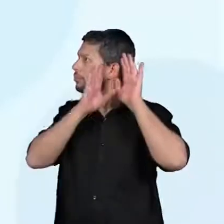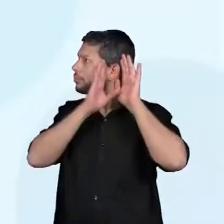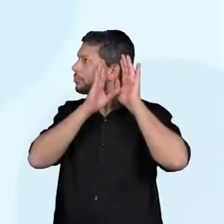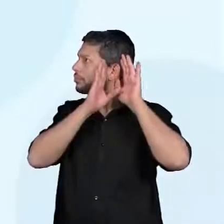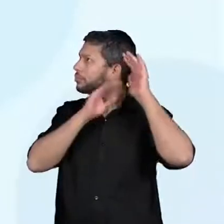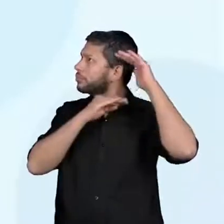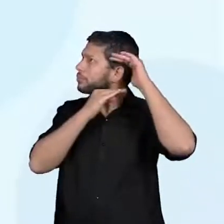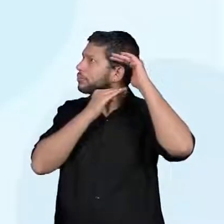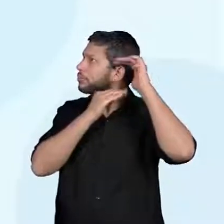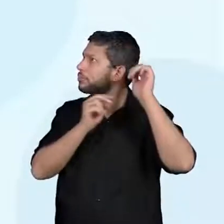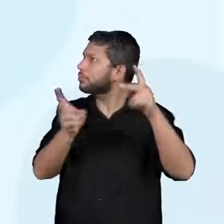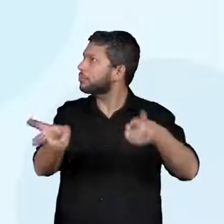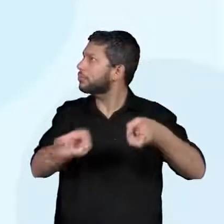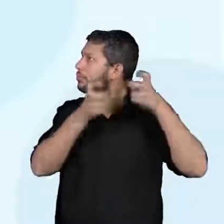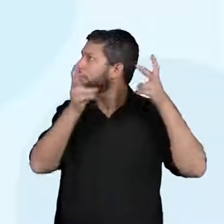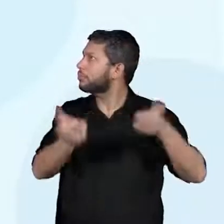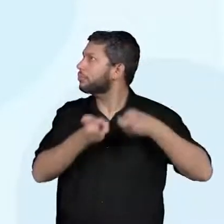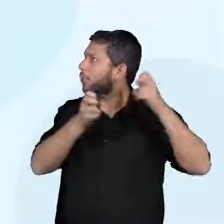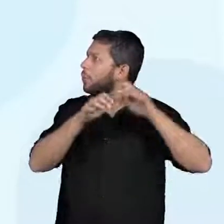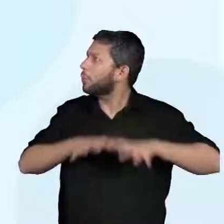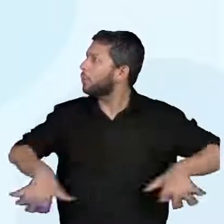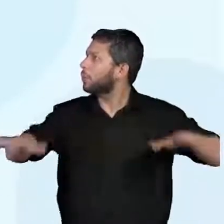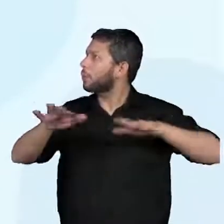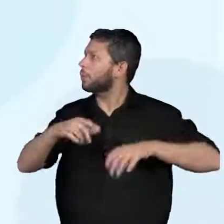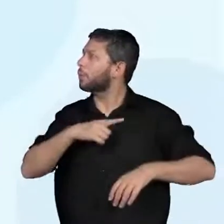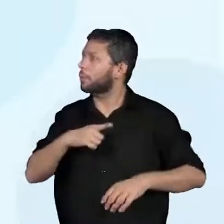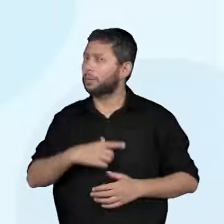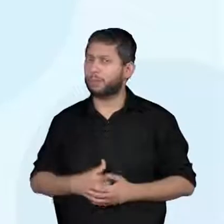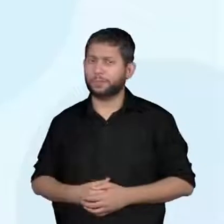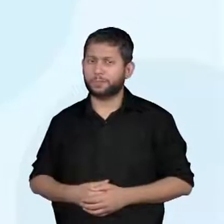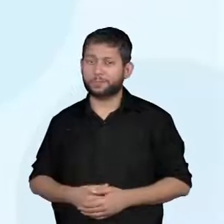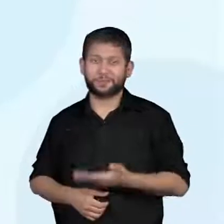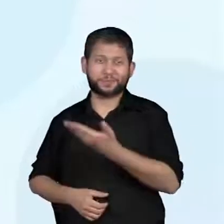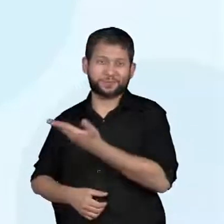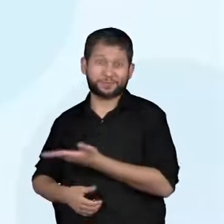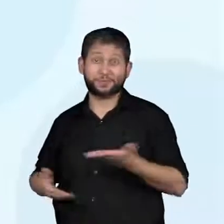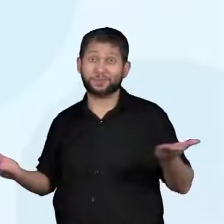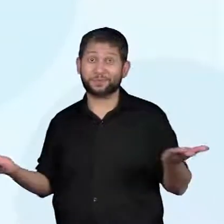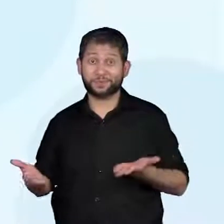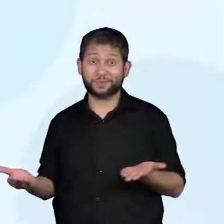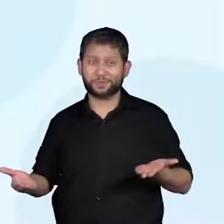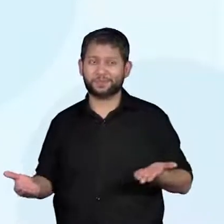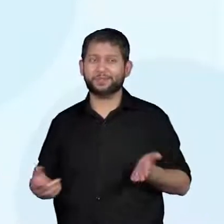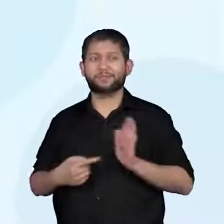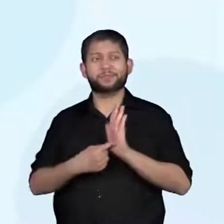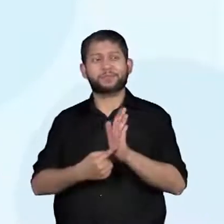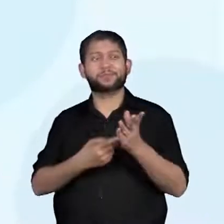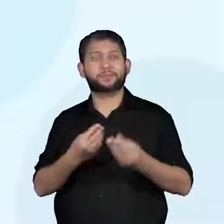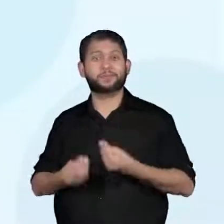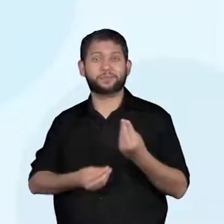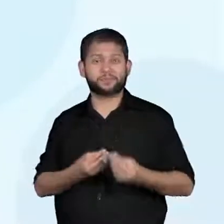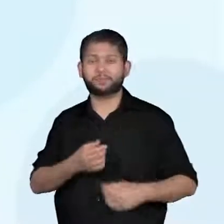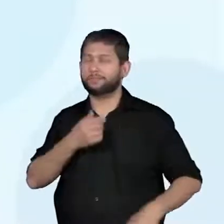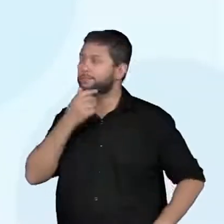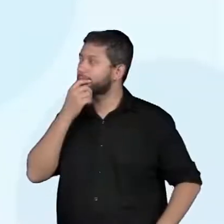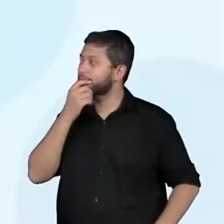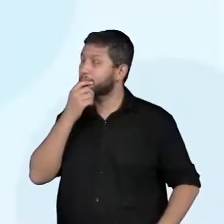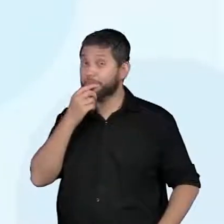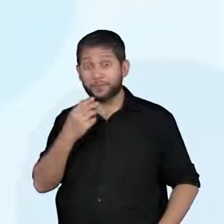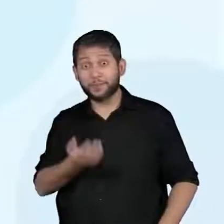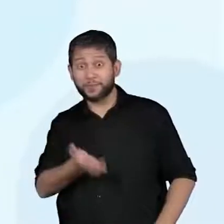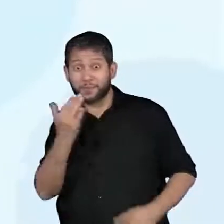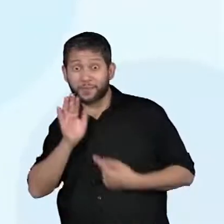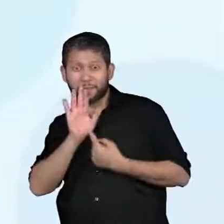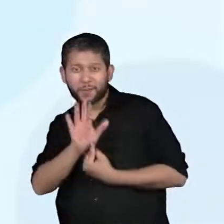não é verdade? E aí, olha só a proposta de hoje, da nossa atividade, é o seguinte. Vamos